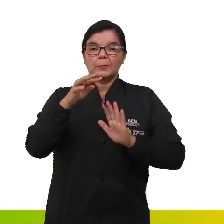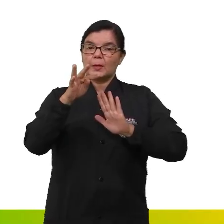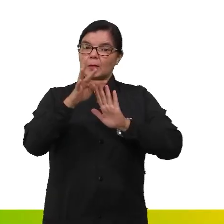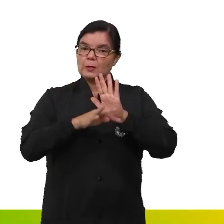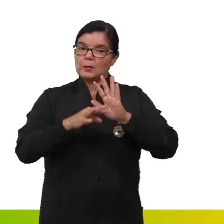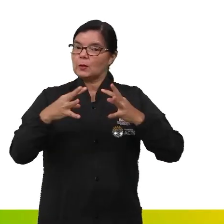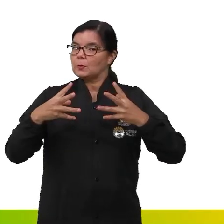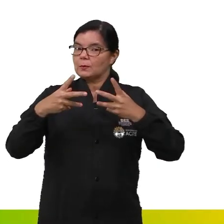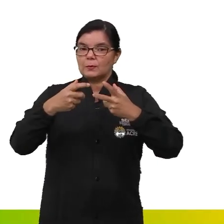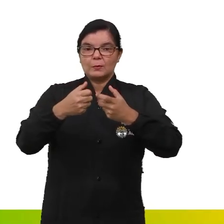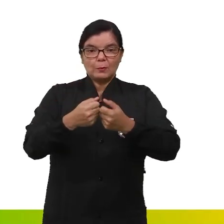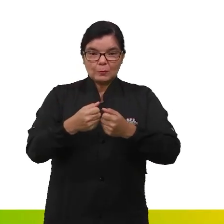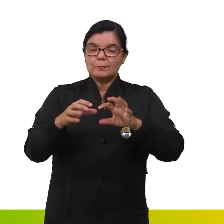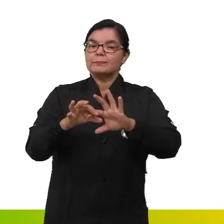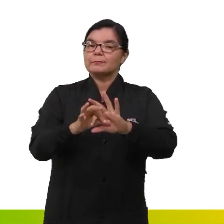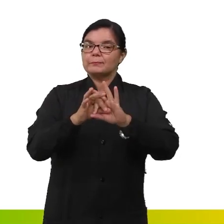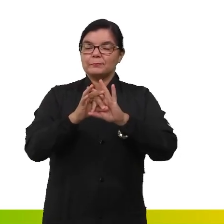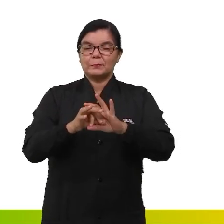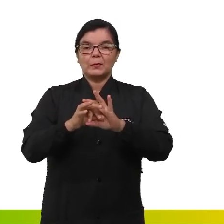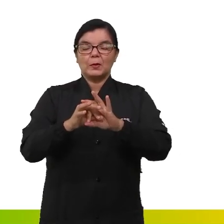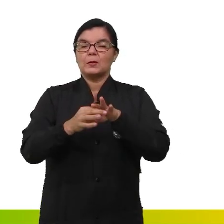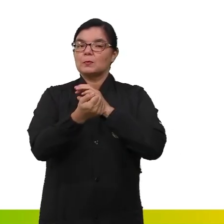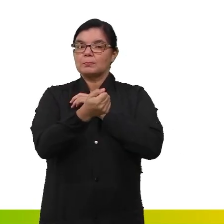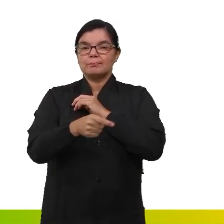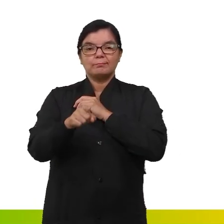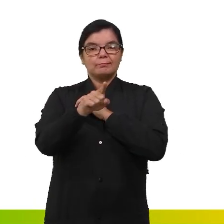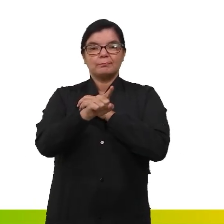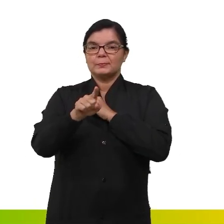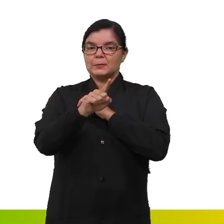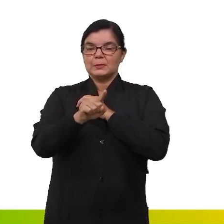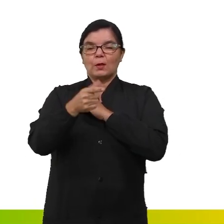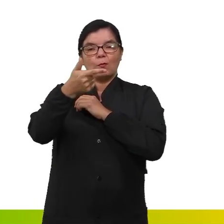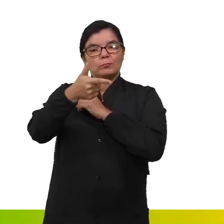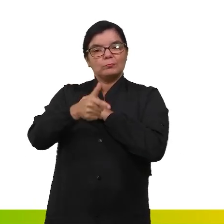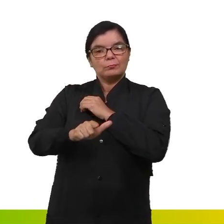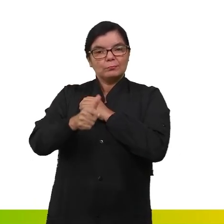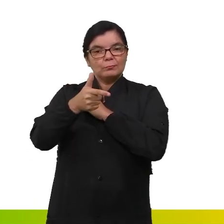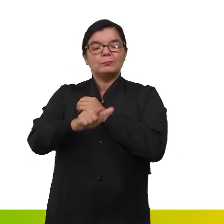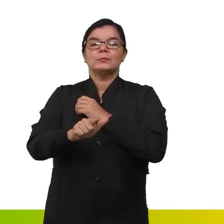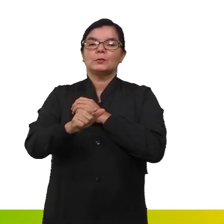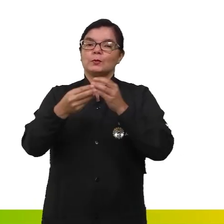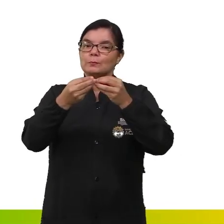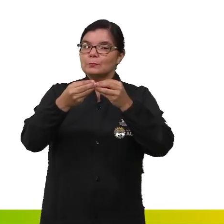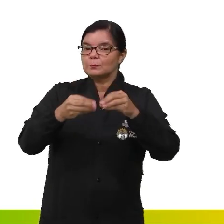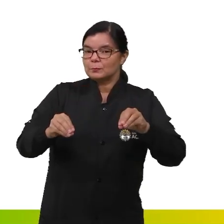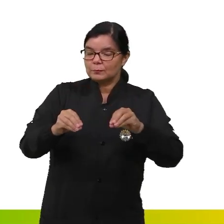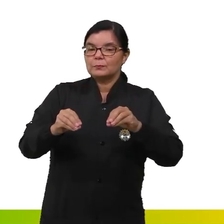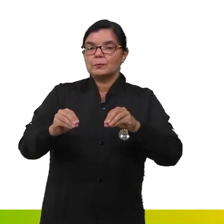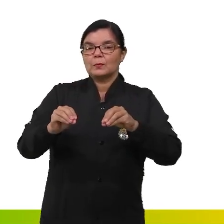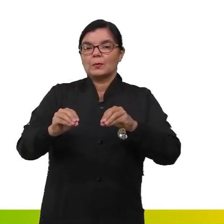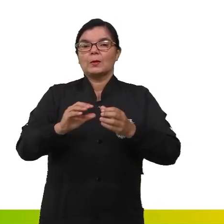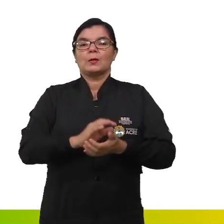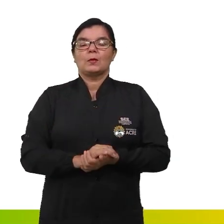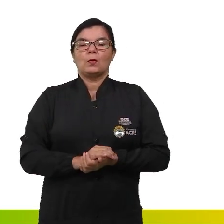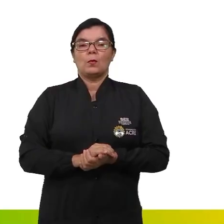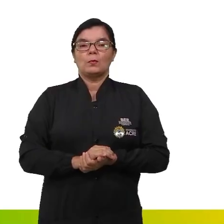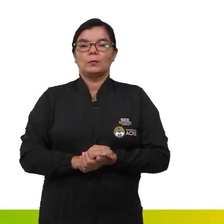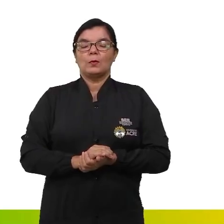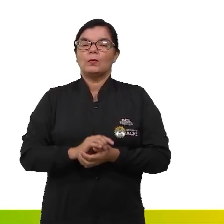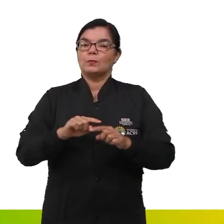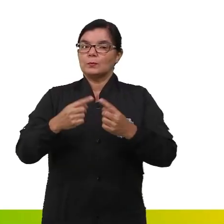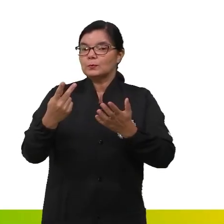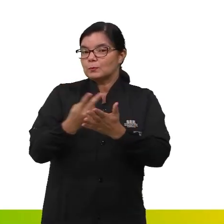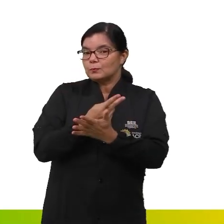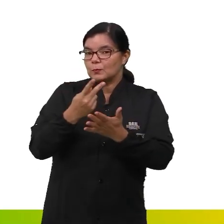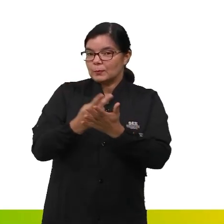ele é completamente harmônico e eu não tenho uma repetição que prejudique ou soe aí deselegante